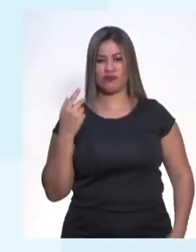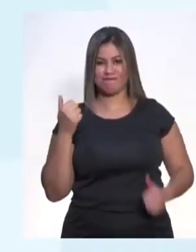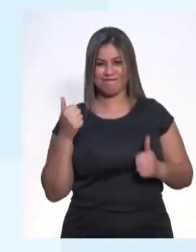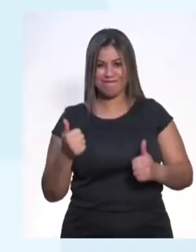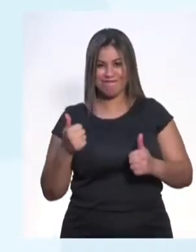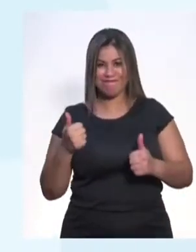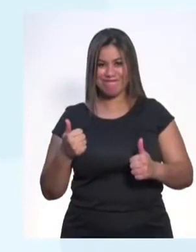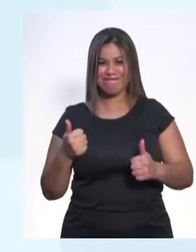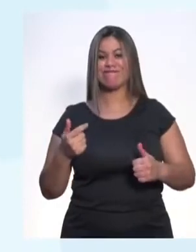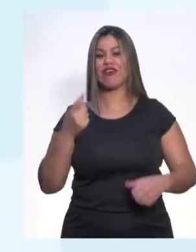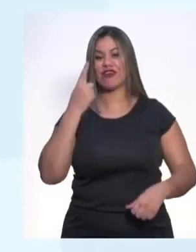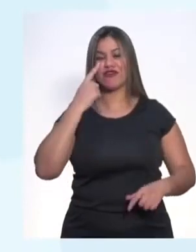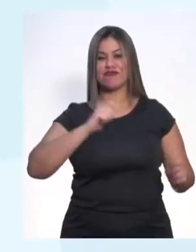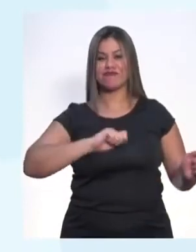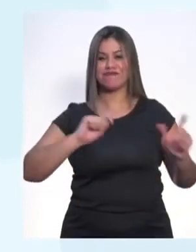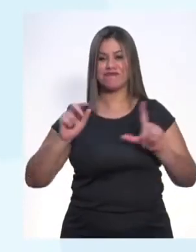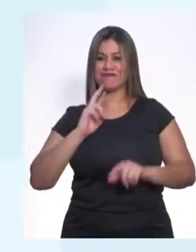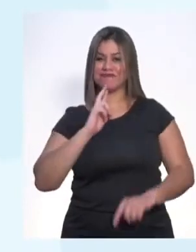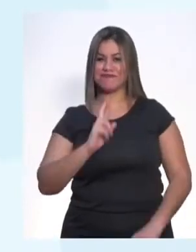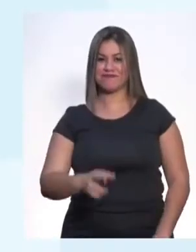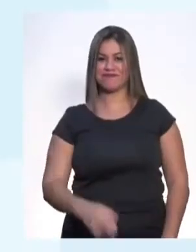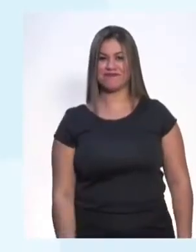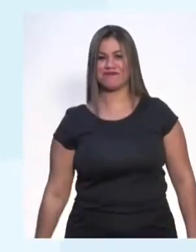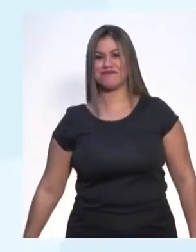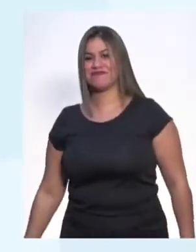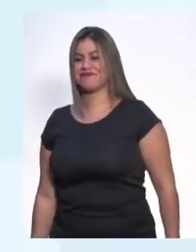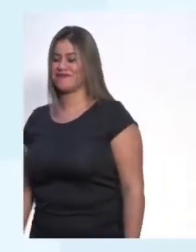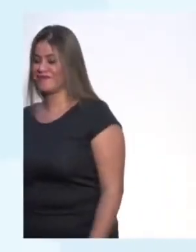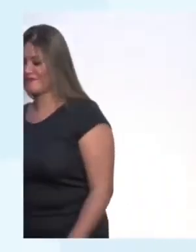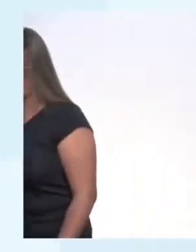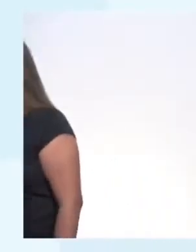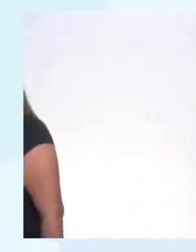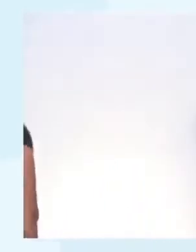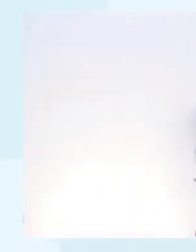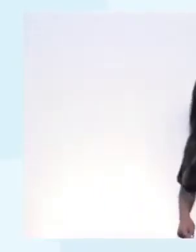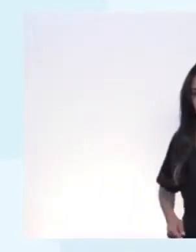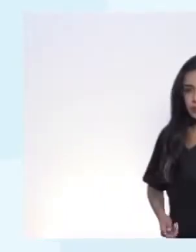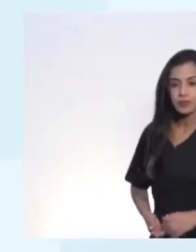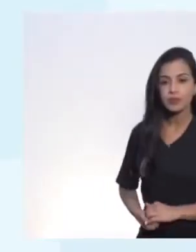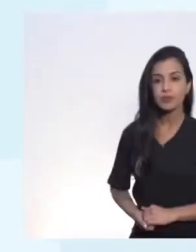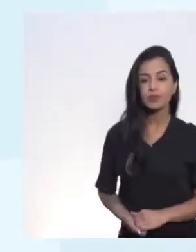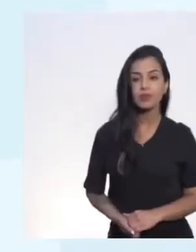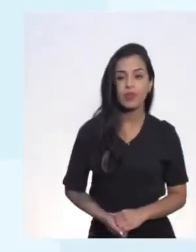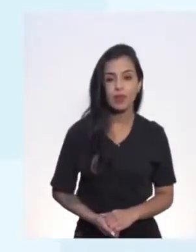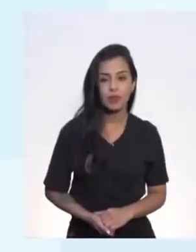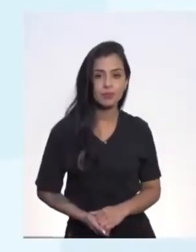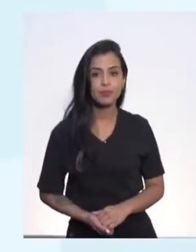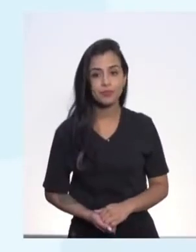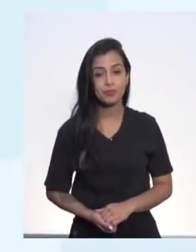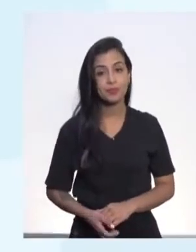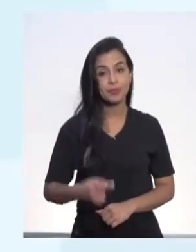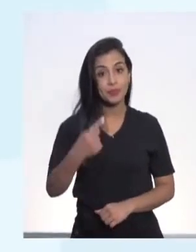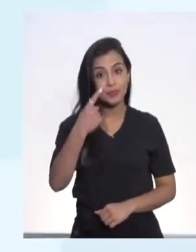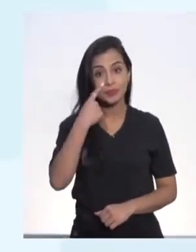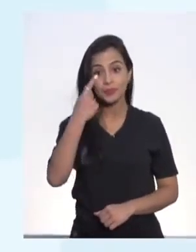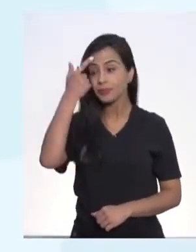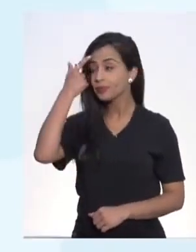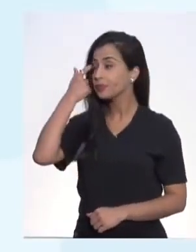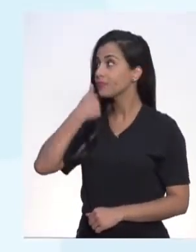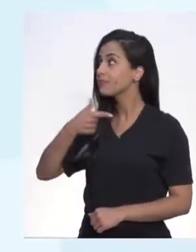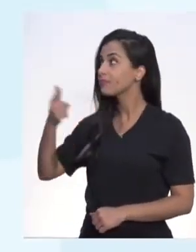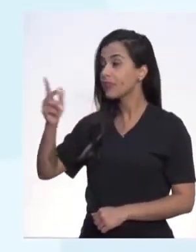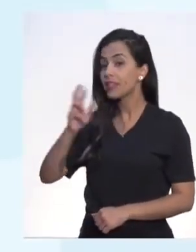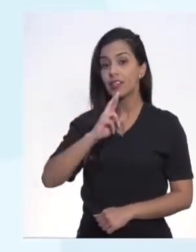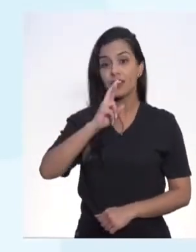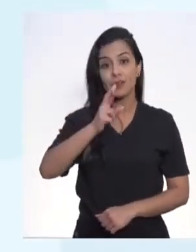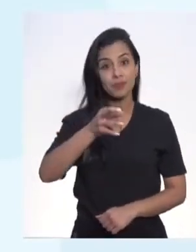ok? Vou pedir para colocar a resolução na tela para eles. Isso. Então, observe que aí eu anotei quem era o muro, qual era o lado maior,